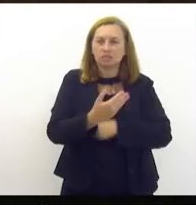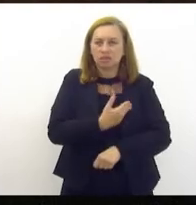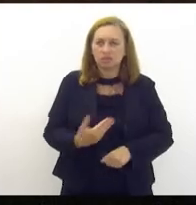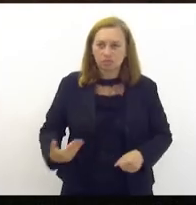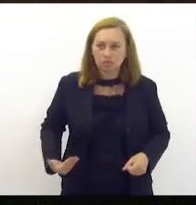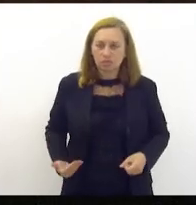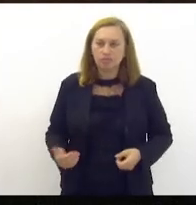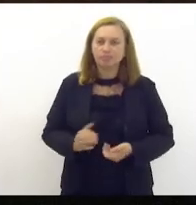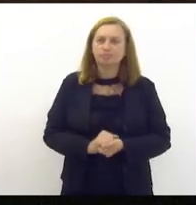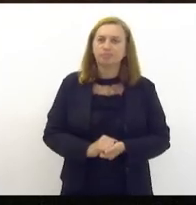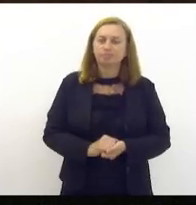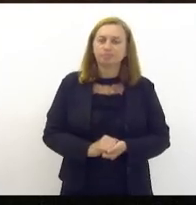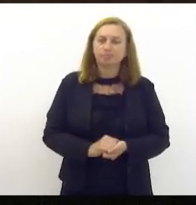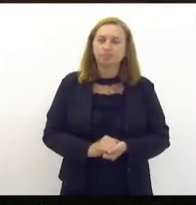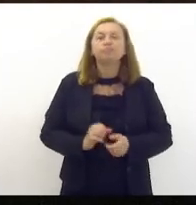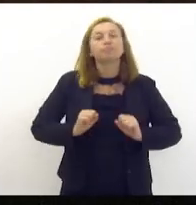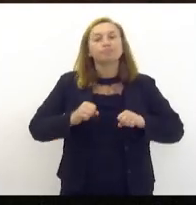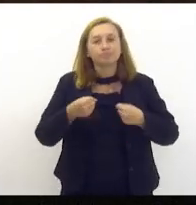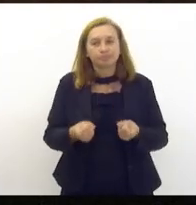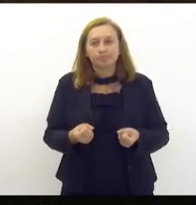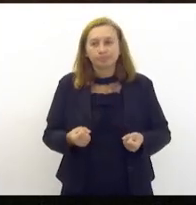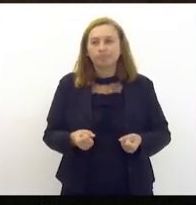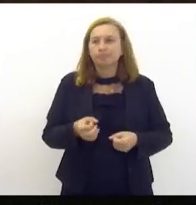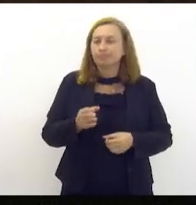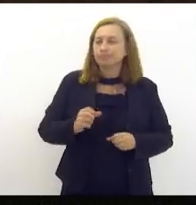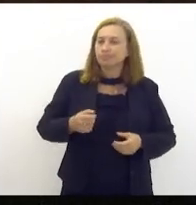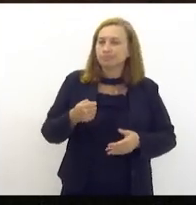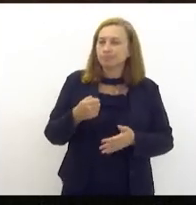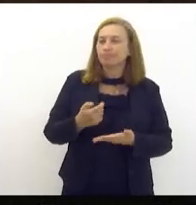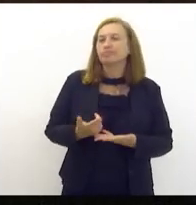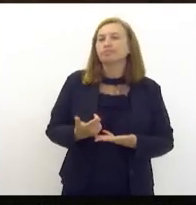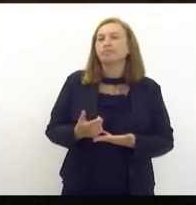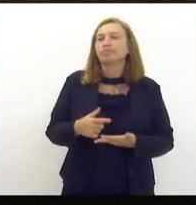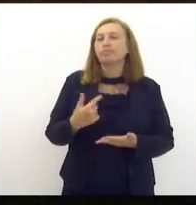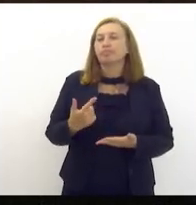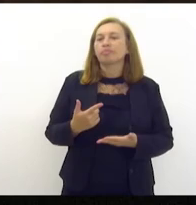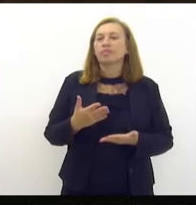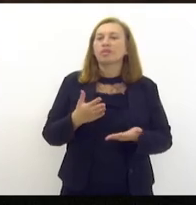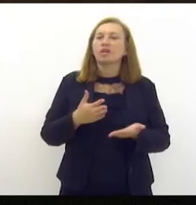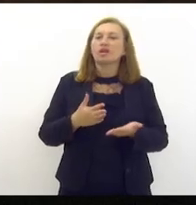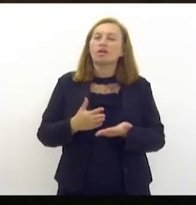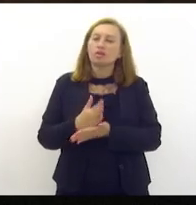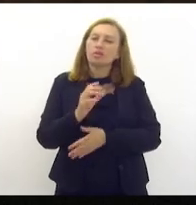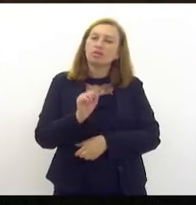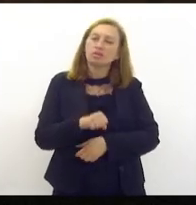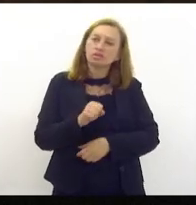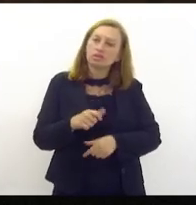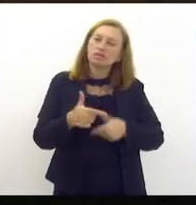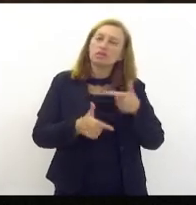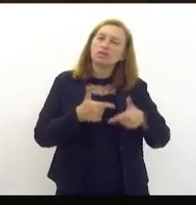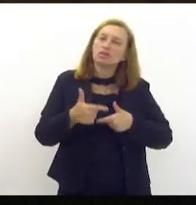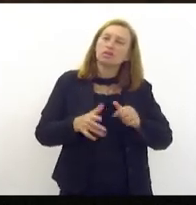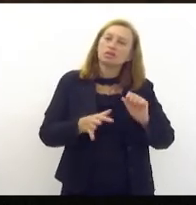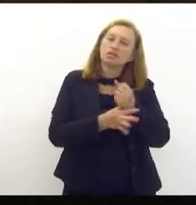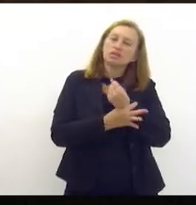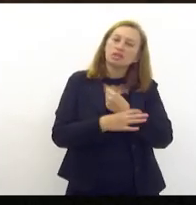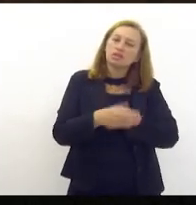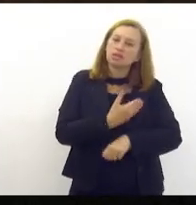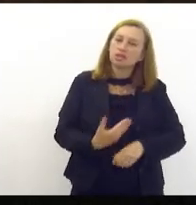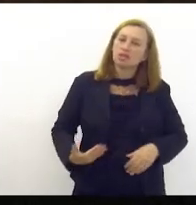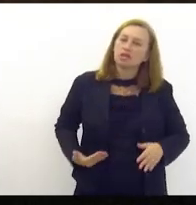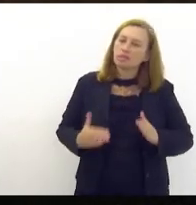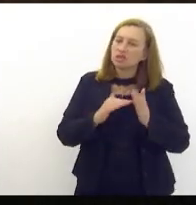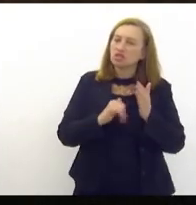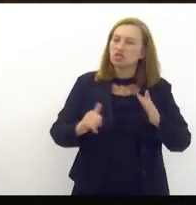aqui nesse parlamento. Nós defendemos arduamente a segurança pública. Somos a favor, sim, das operações de segurança para retirar vagabundo da